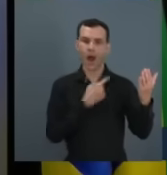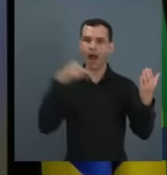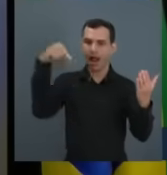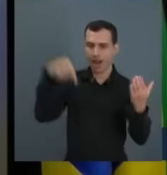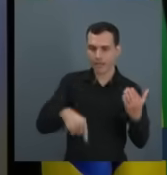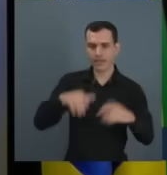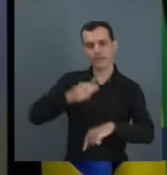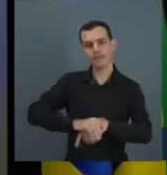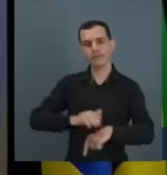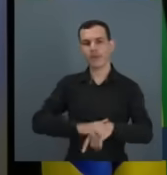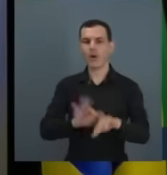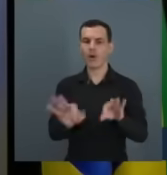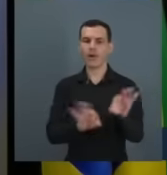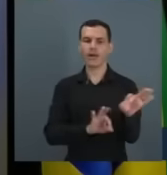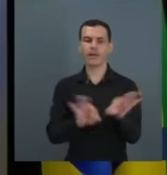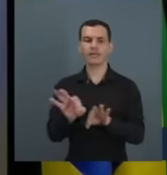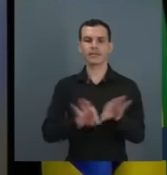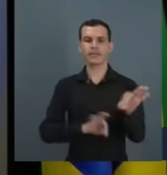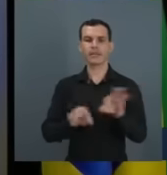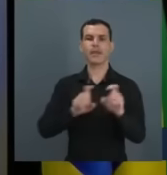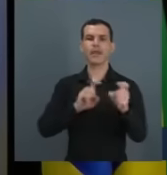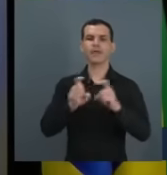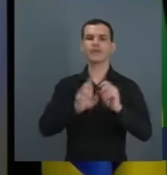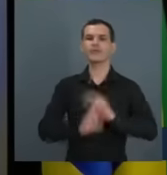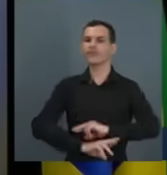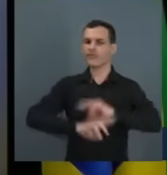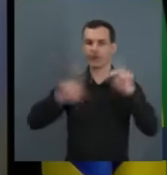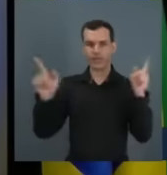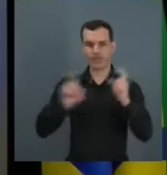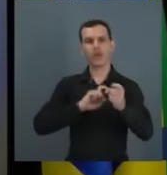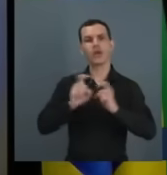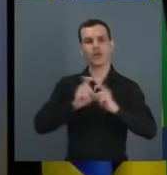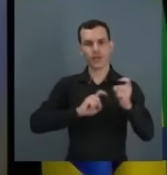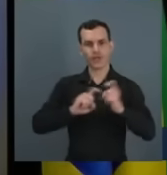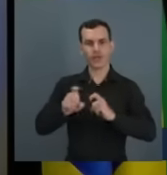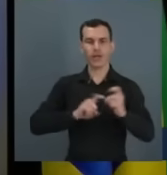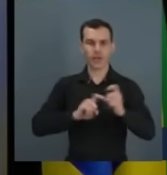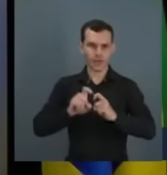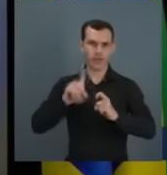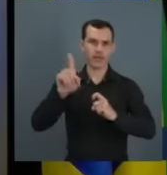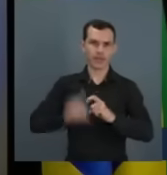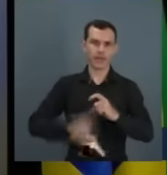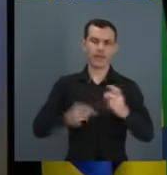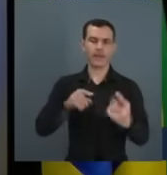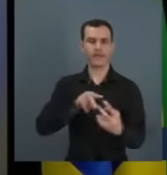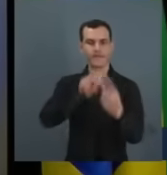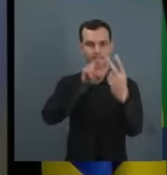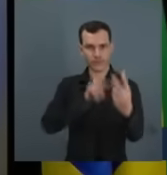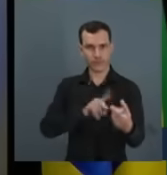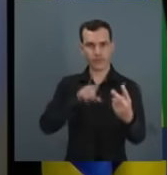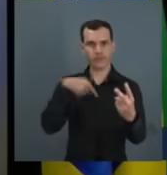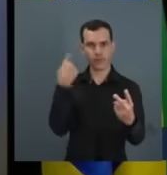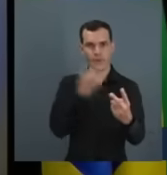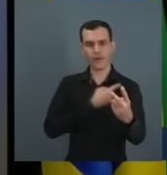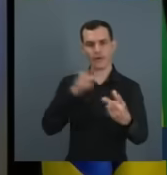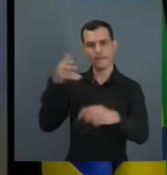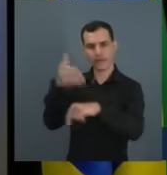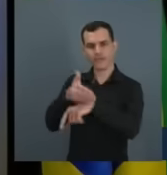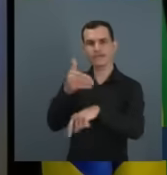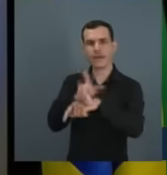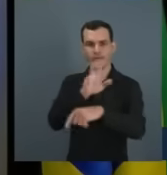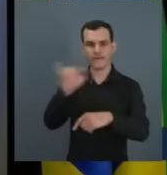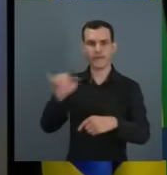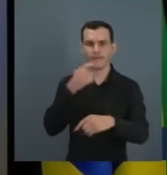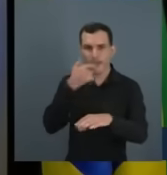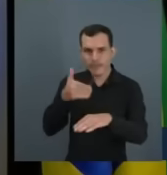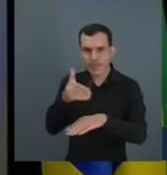sessão atípica, é uma sessão remota, virtual, que nós vamos daqui a pouco participar. E